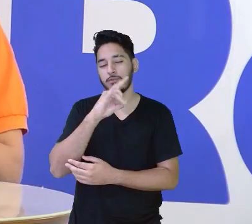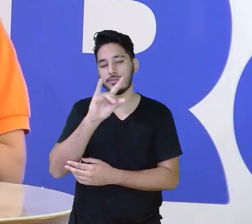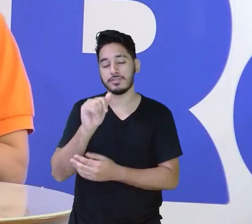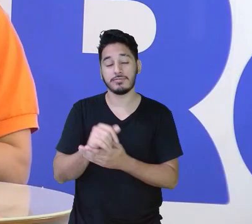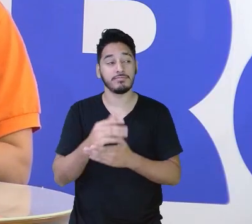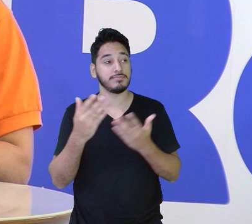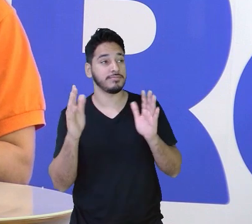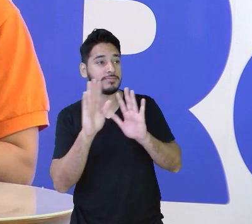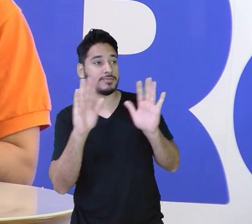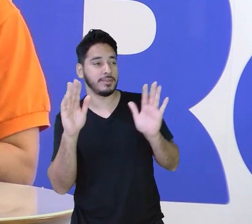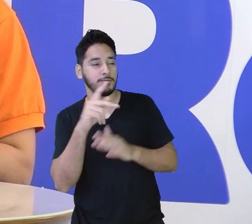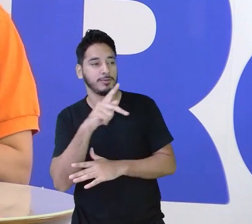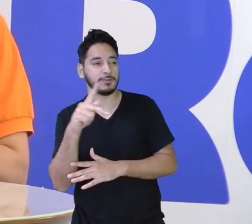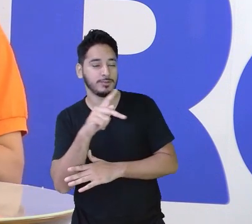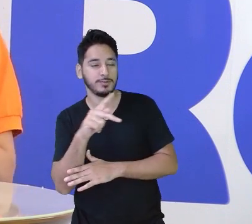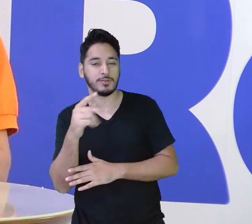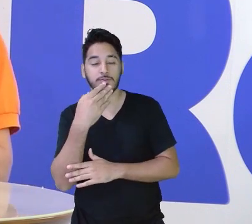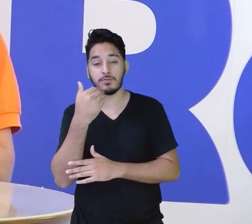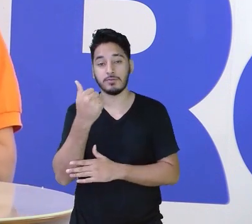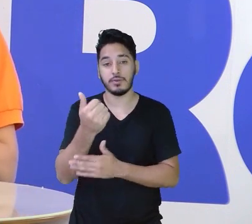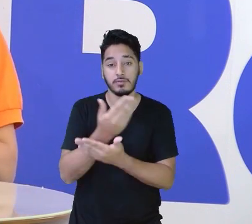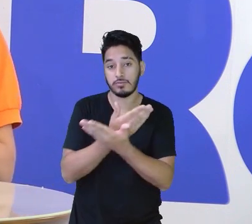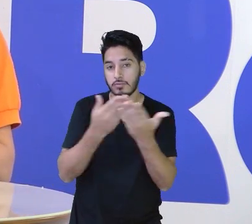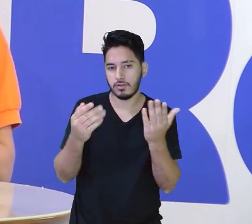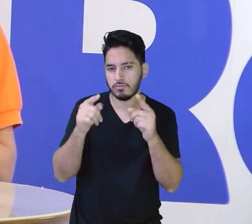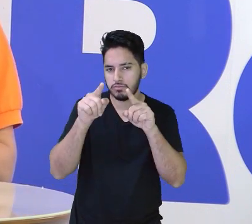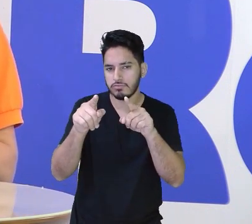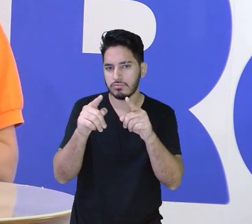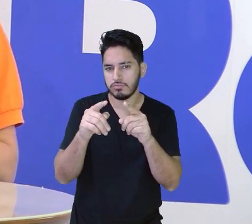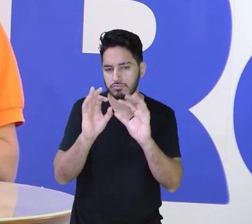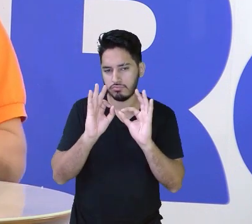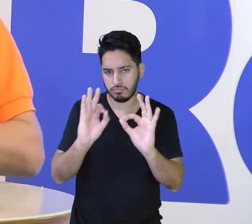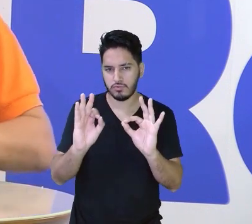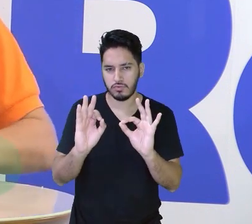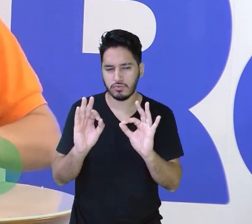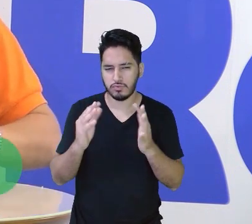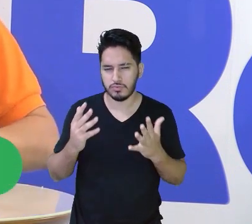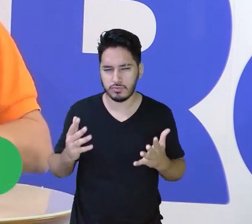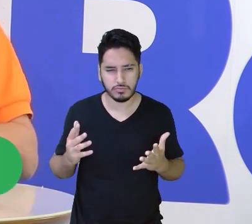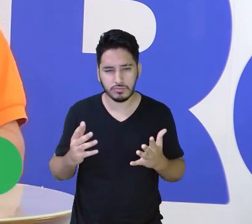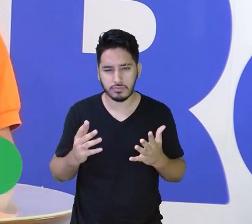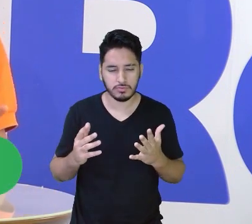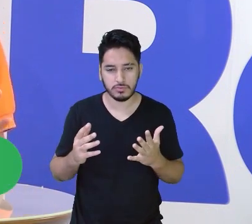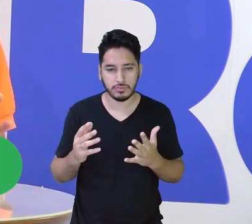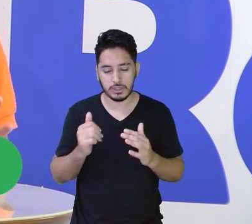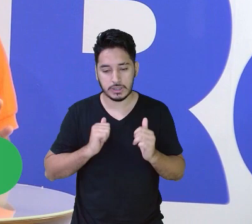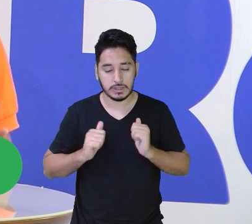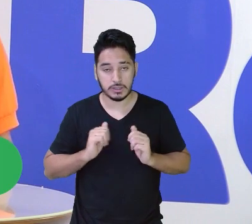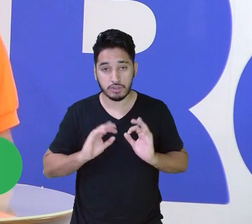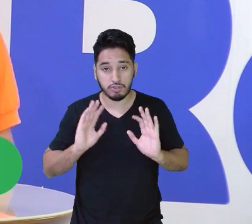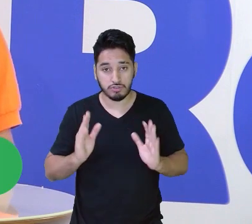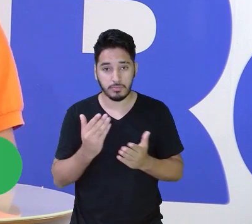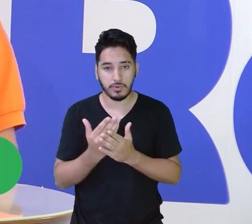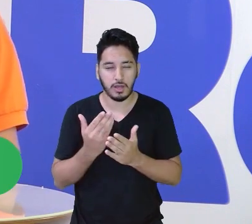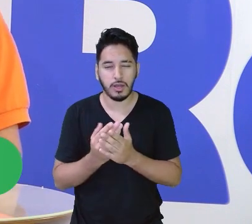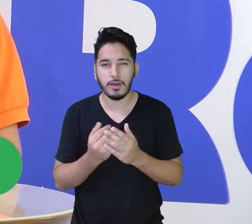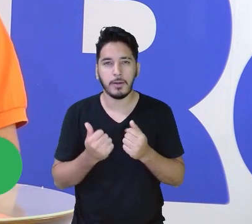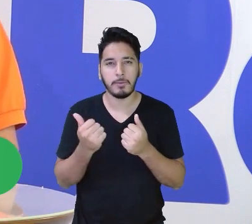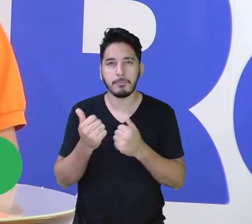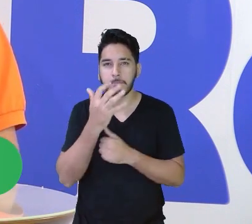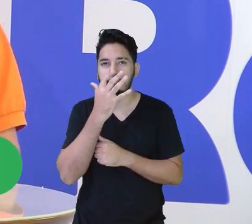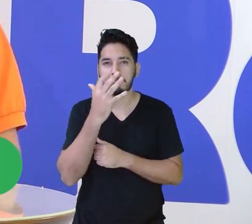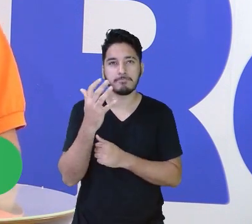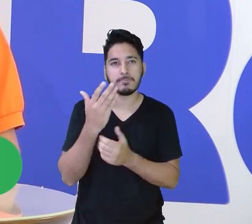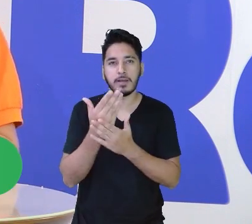aí, professora Sandra, tudo bem? E aí, tá todo mundo pronto? Tá todo mundo a postos para essa aula, como a professora